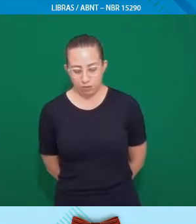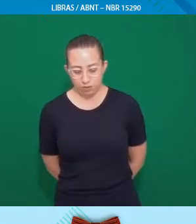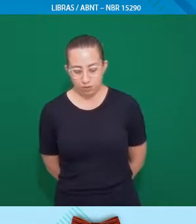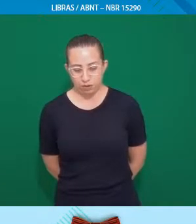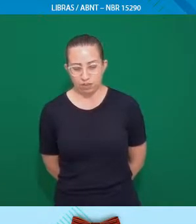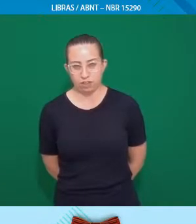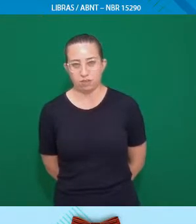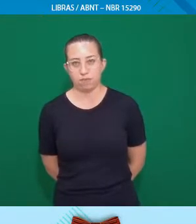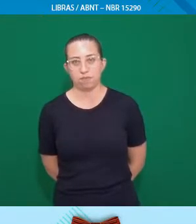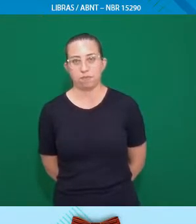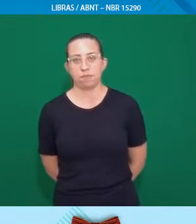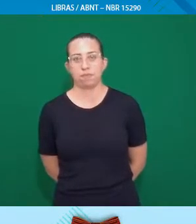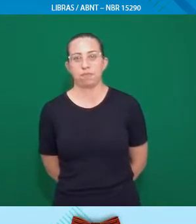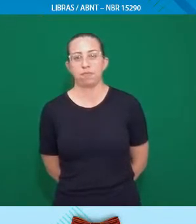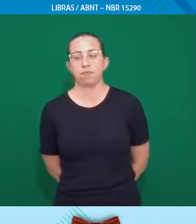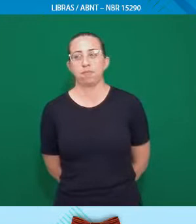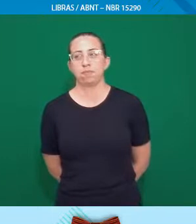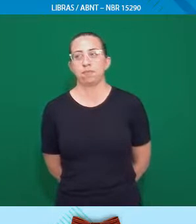G1